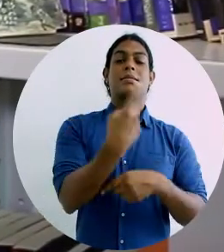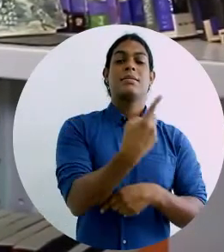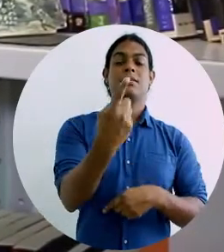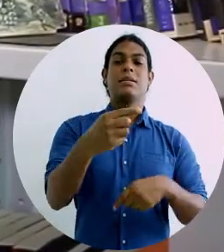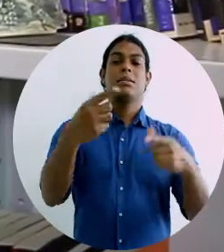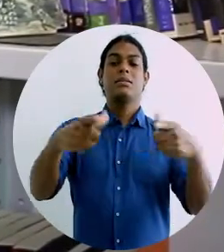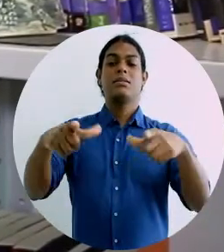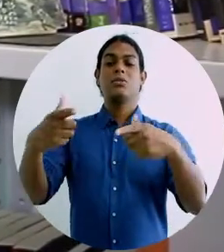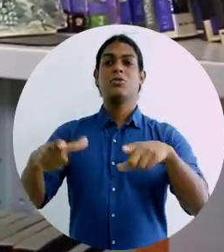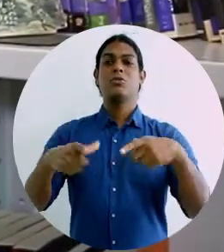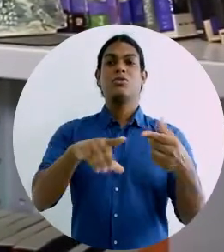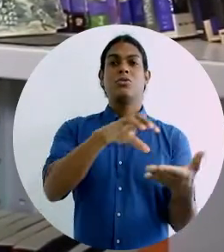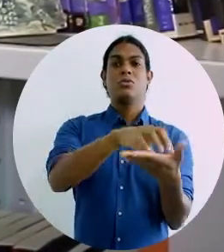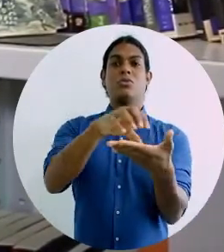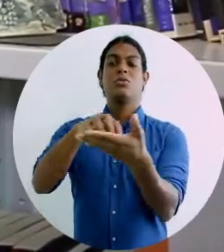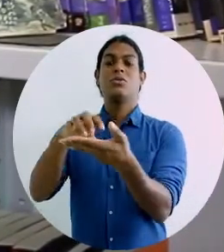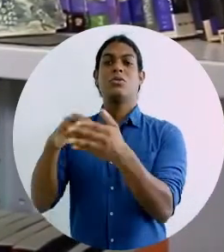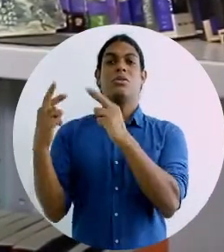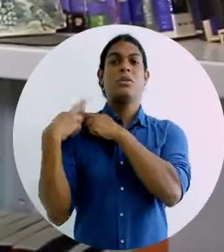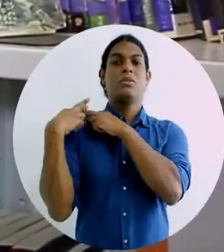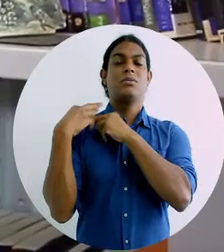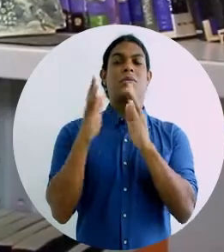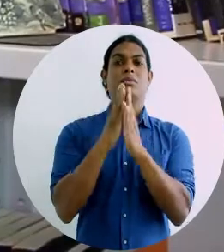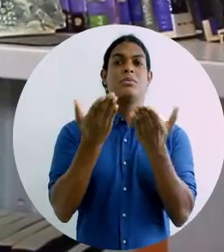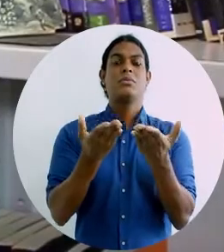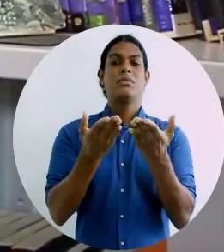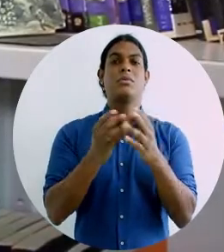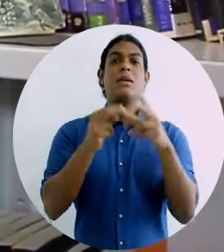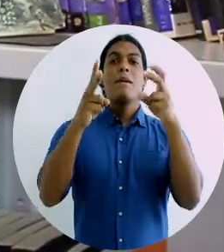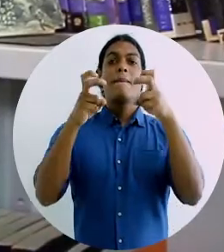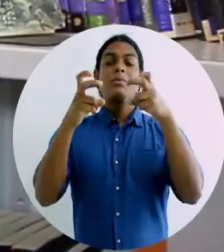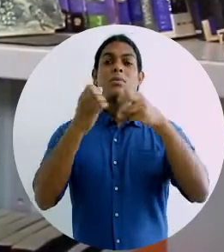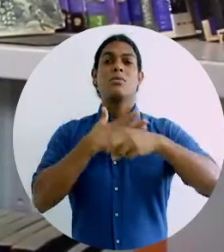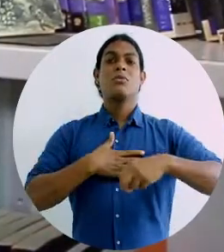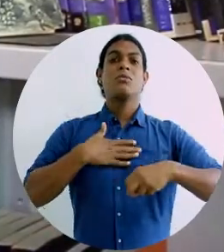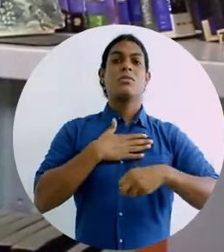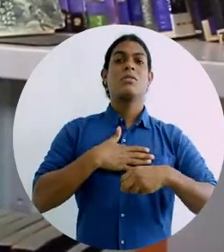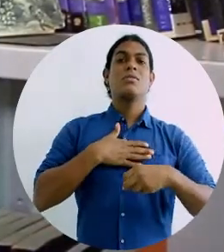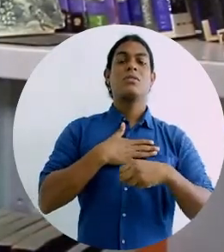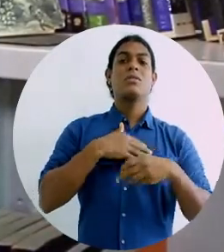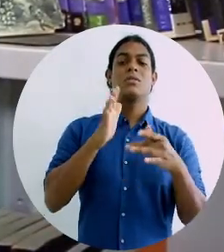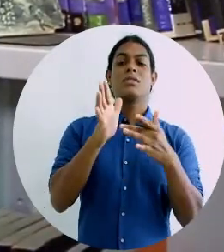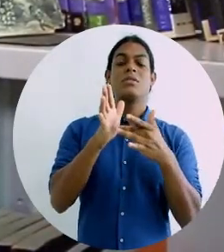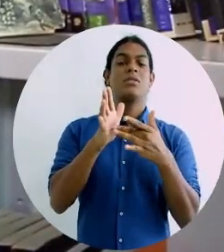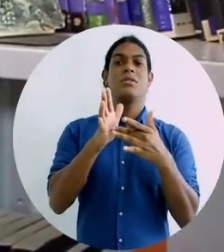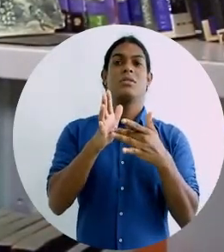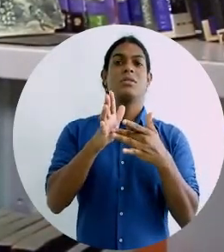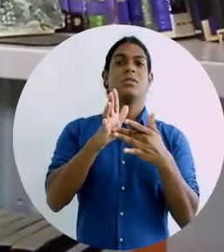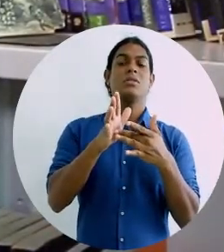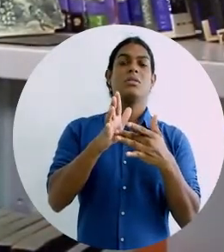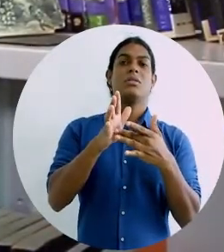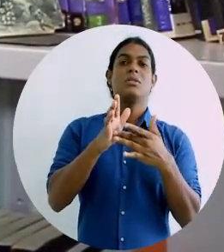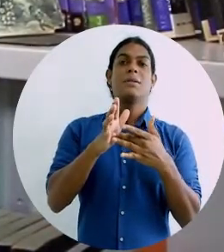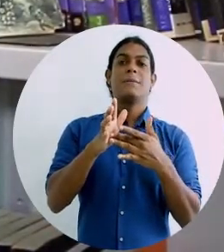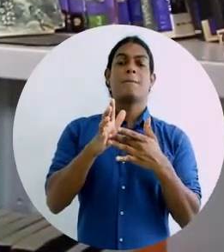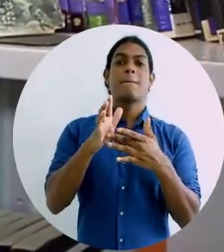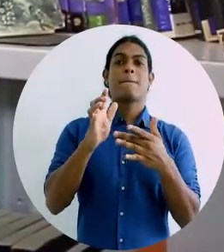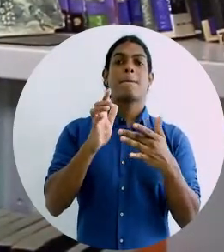eles gostavam de quadrinhos, de revistas, material bíblico, material religioso, porque